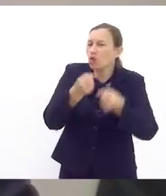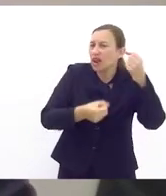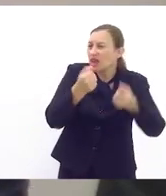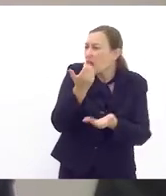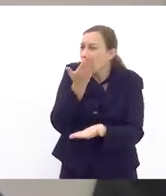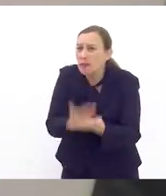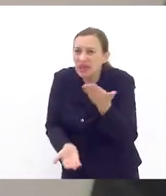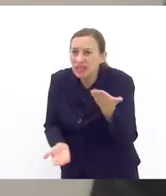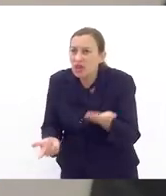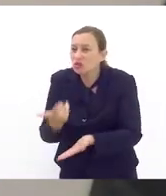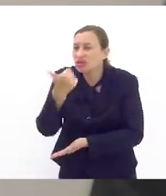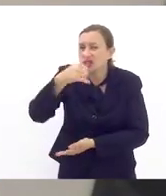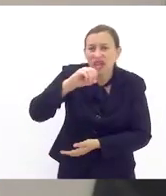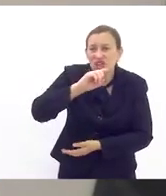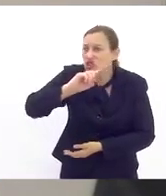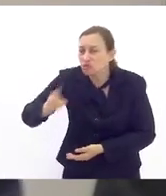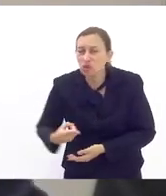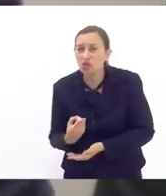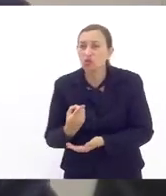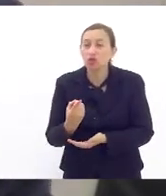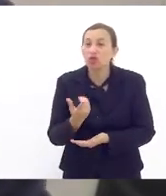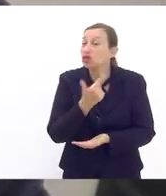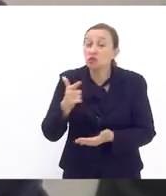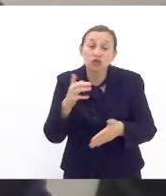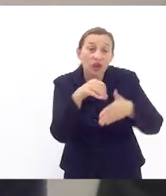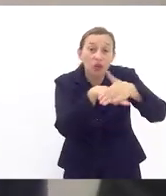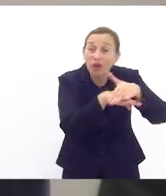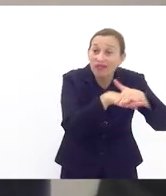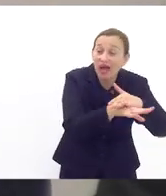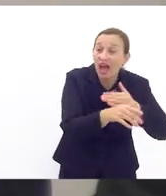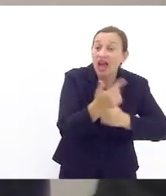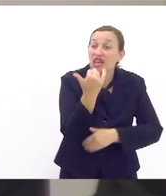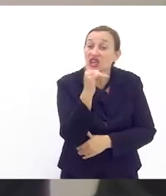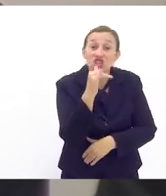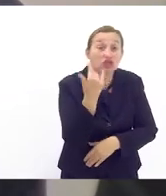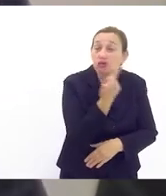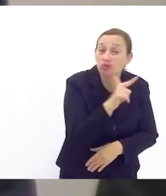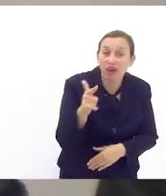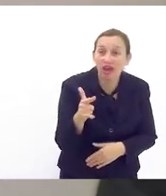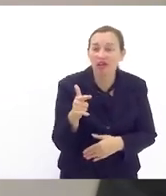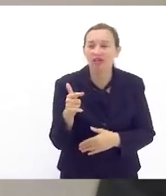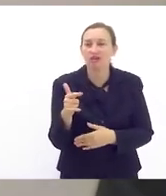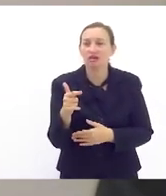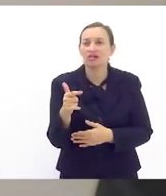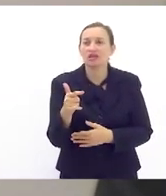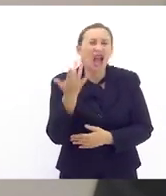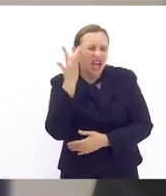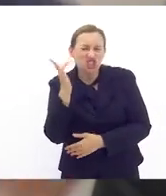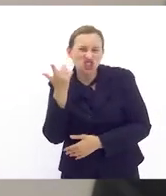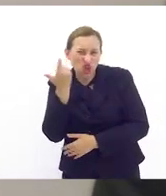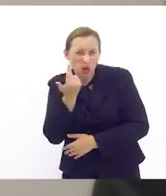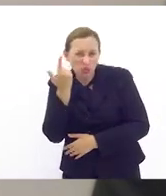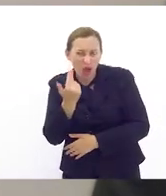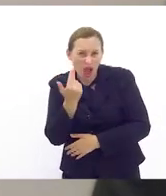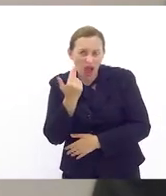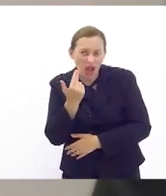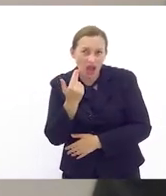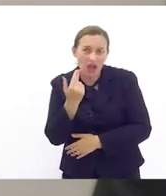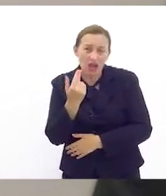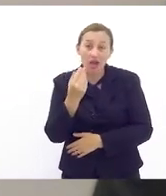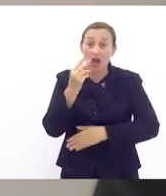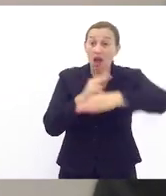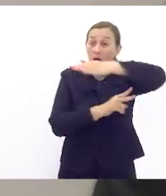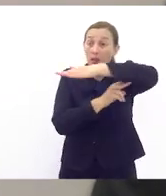10.000 l de leite porque eu não tenho de conservar porque eu não tenho energia eles devem estar achando normal a ponte Macaé